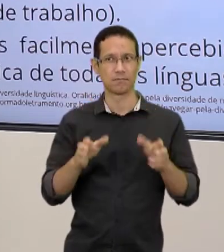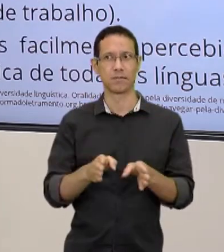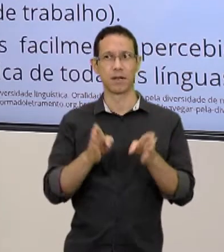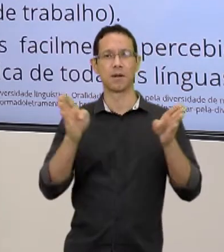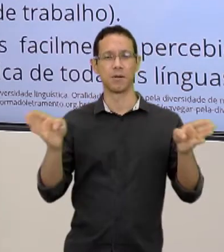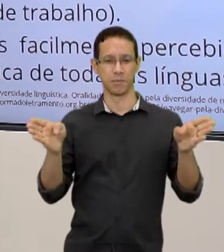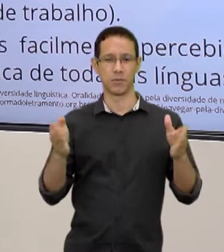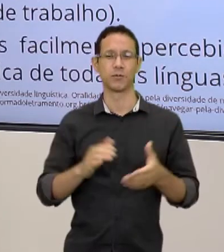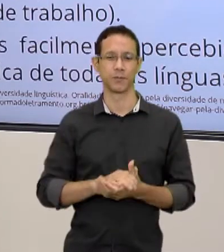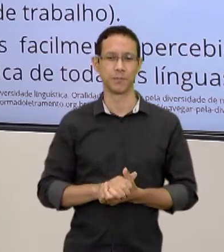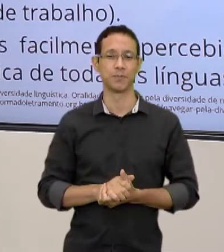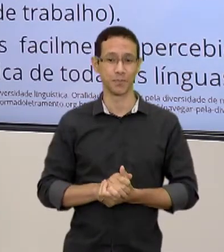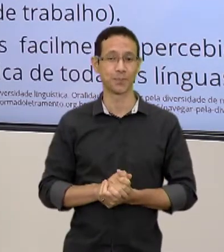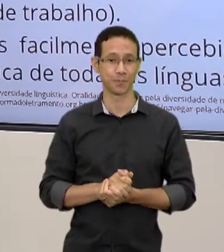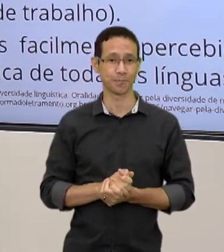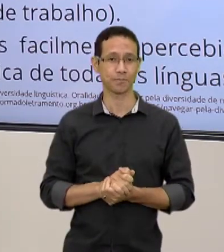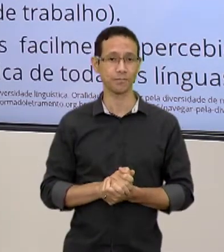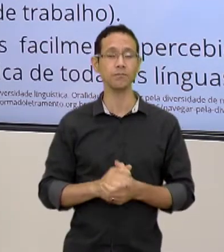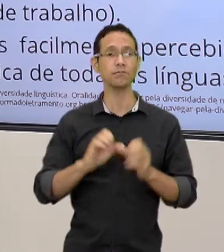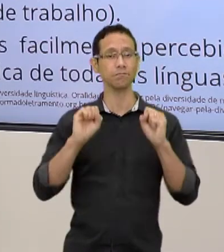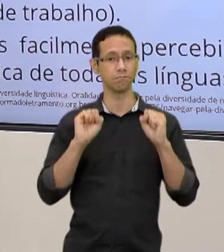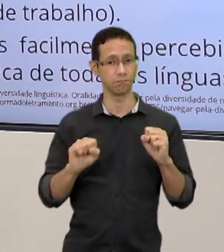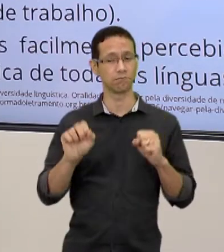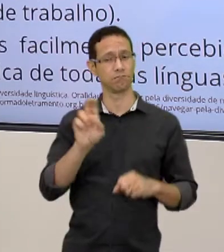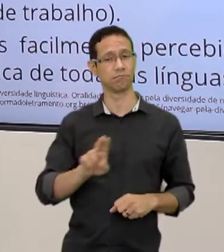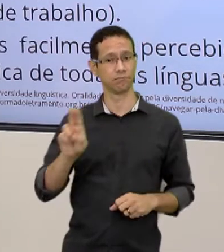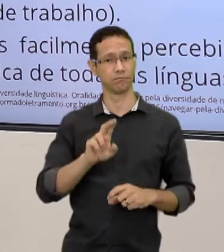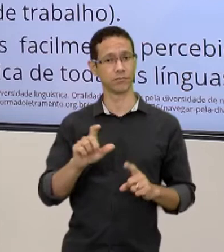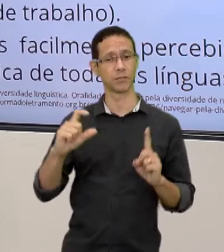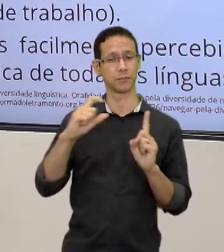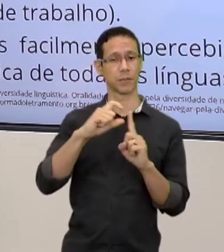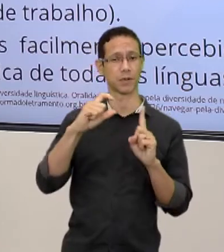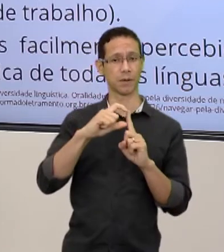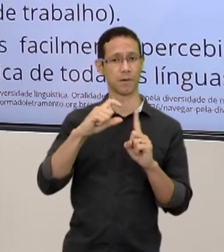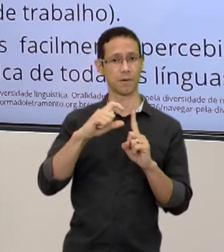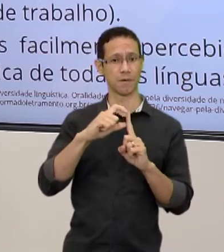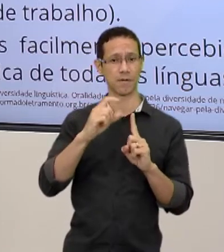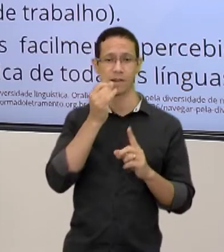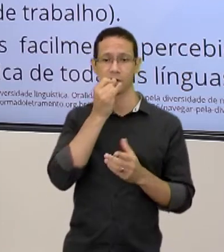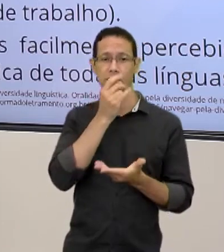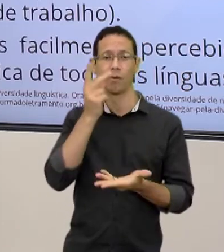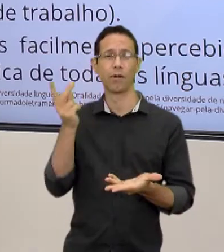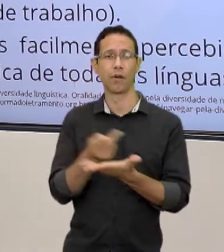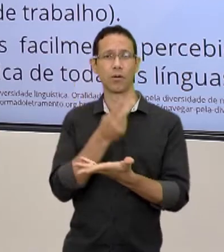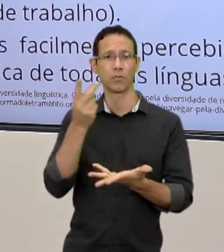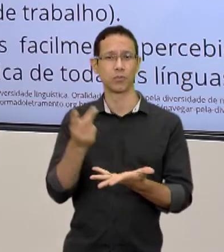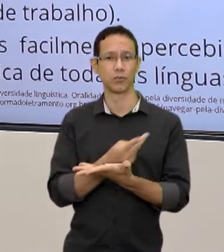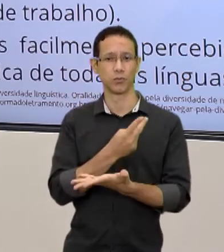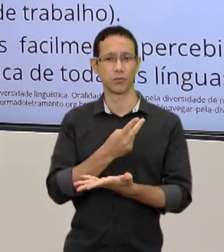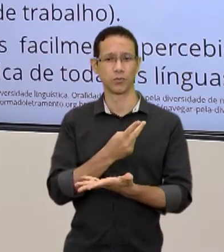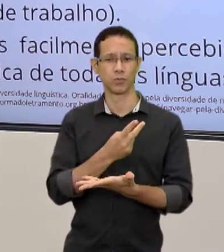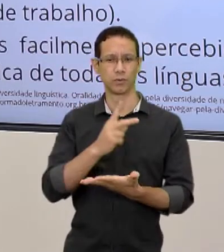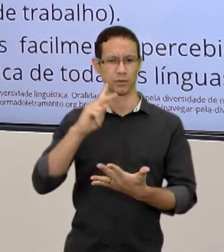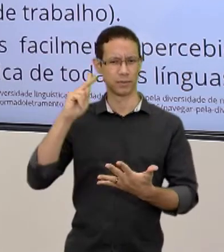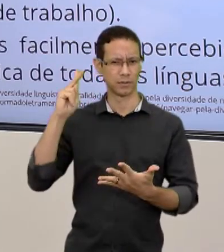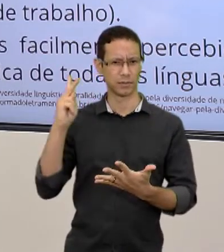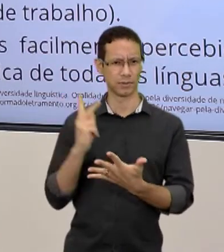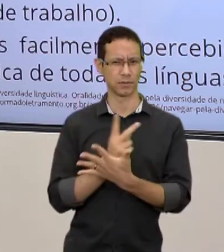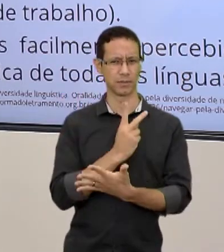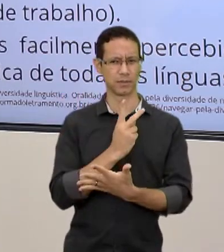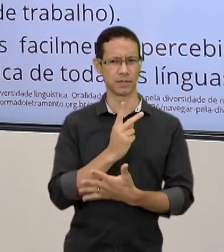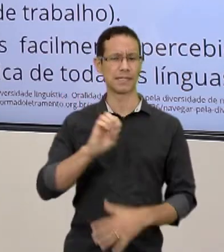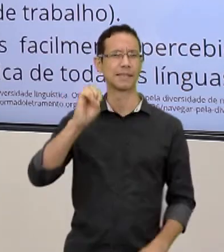amplo. E aí que a gente pode usar essa palavra, né? A questão do errado, né? Então, é errado quando eu utilizo